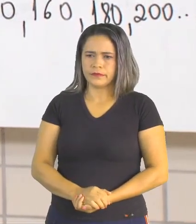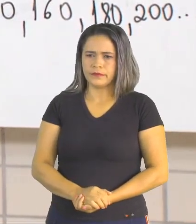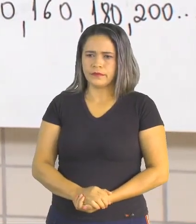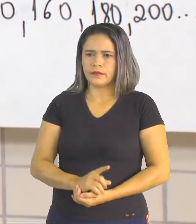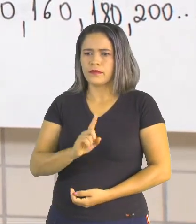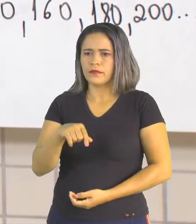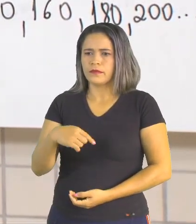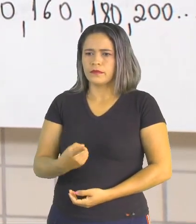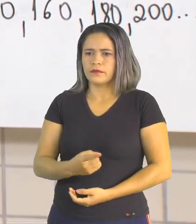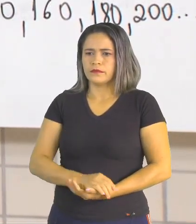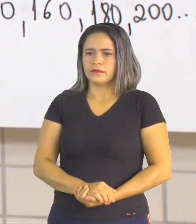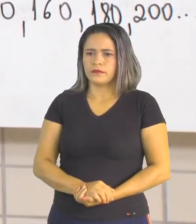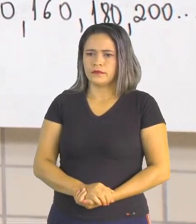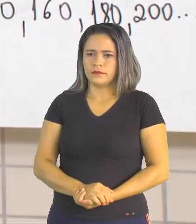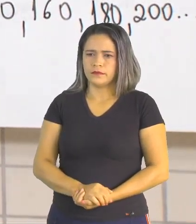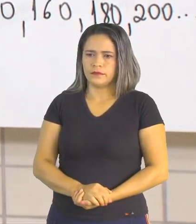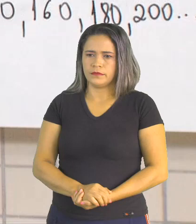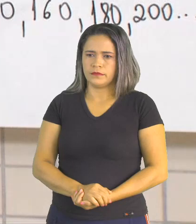Depois, turma,